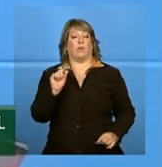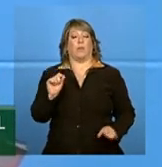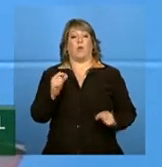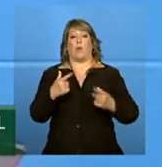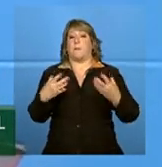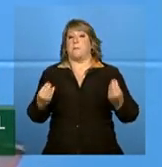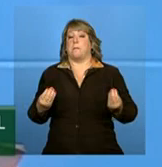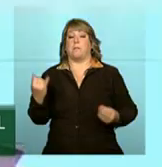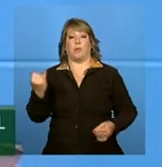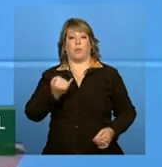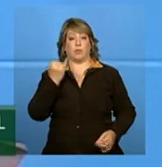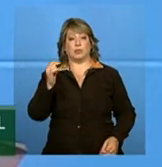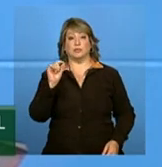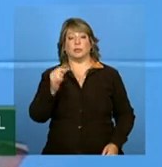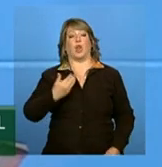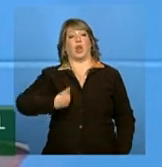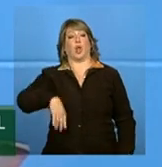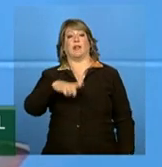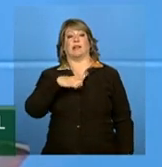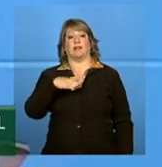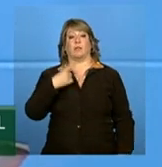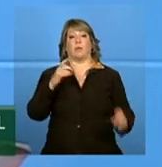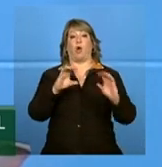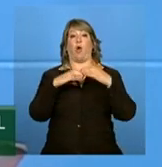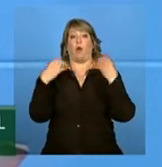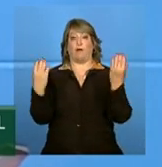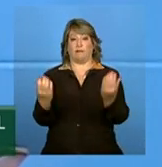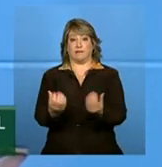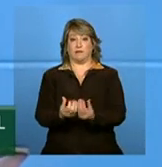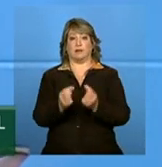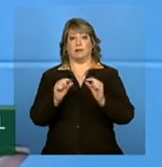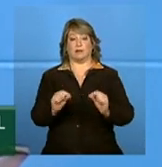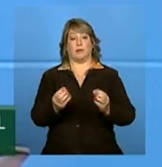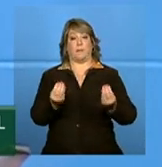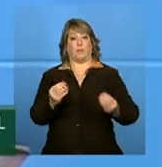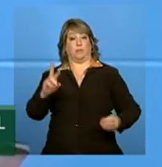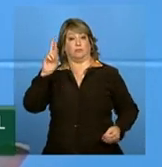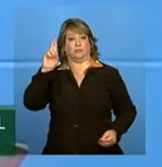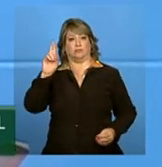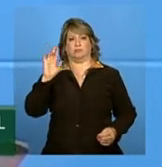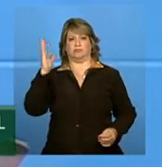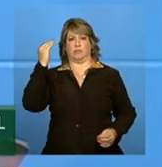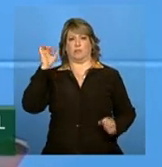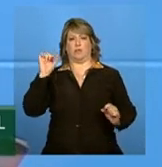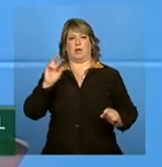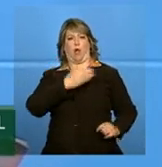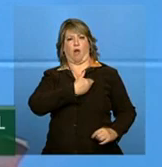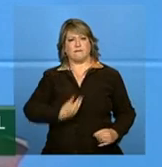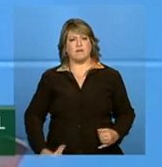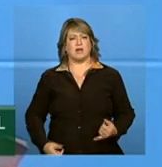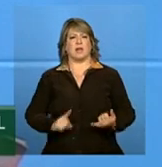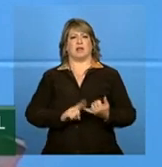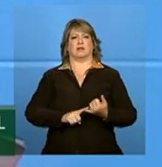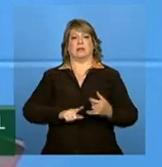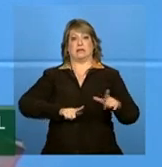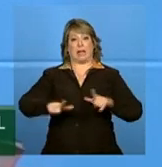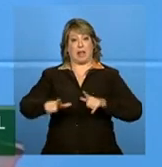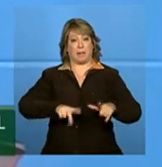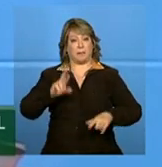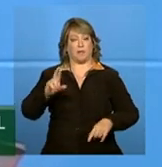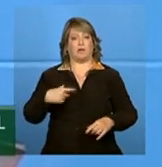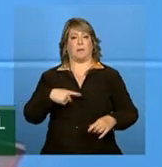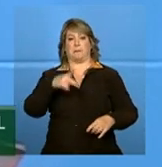importante. Nós temos uma conferência que é uma conferência com alta representação, não só de governo, de trabalhadores